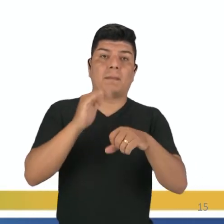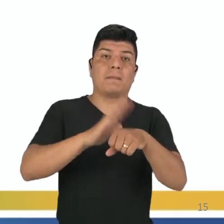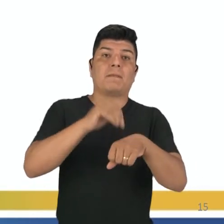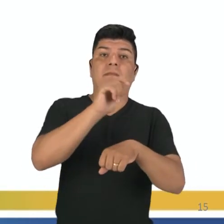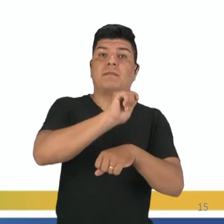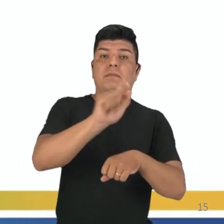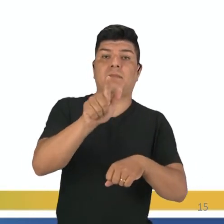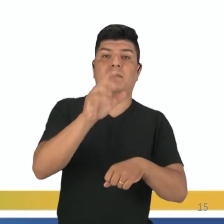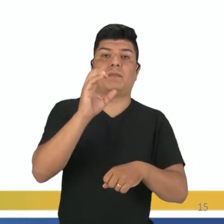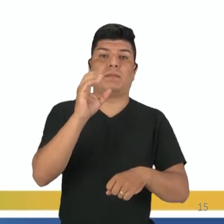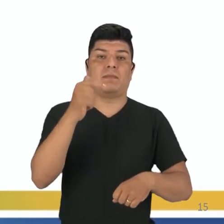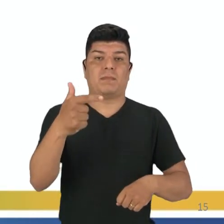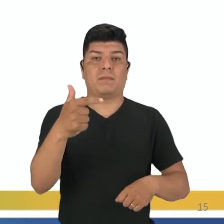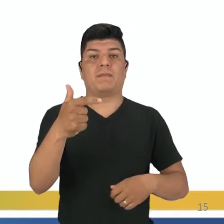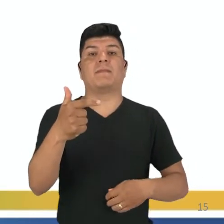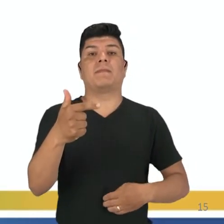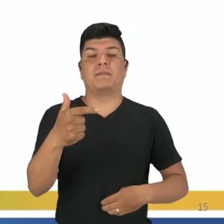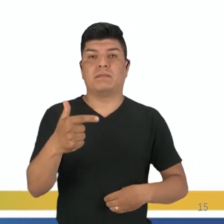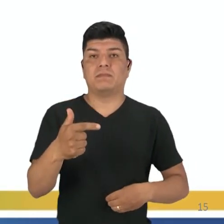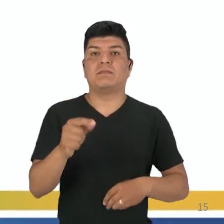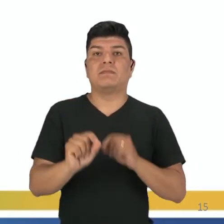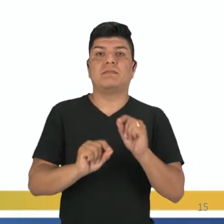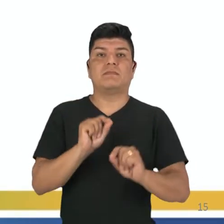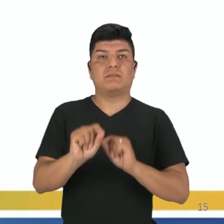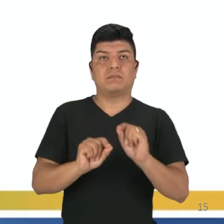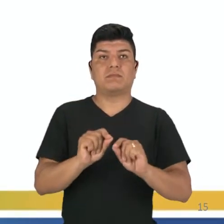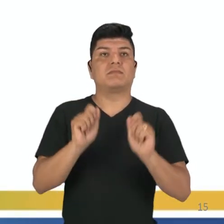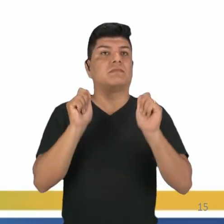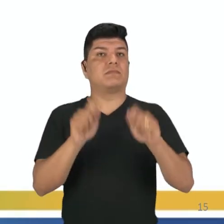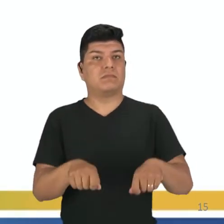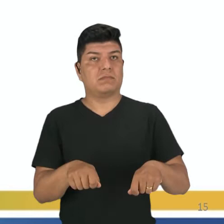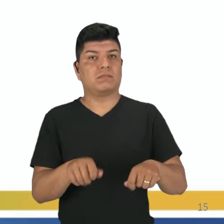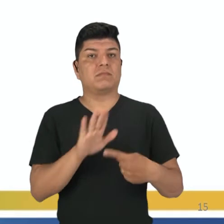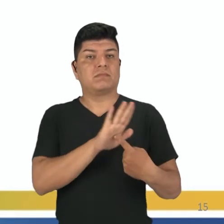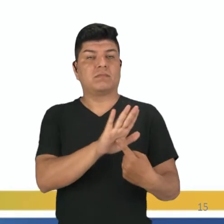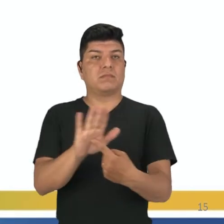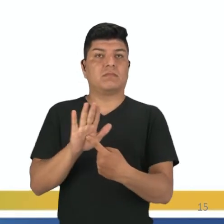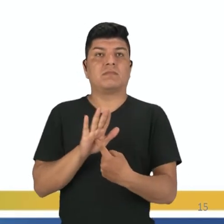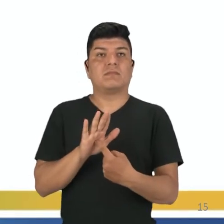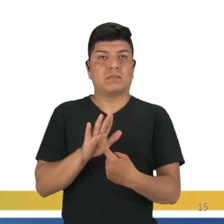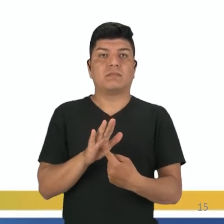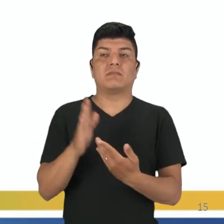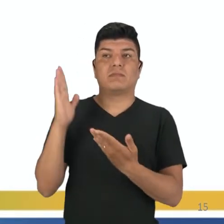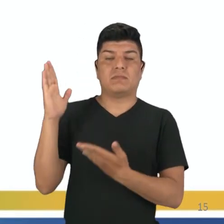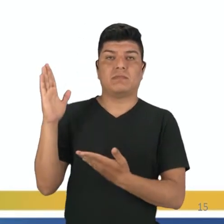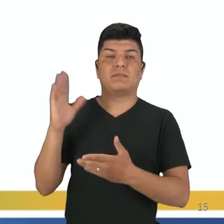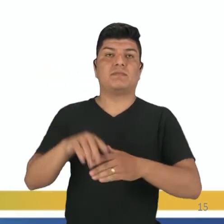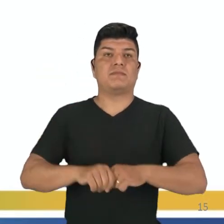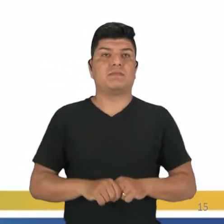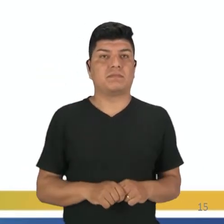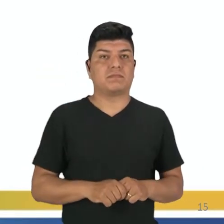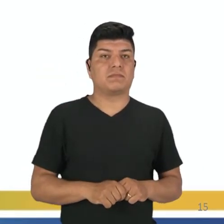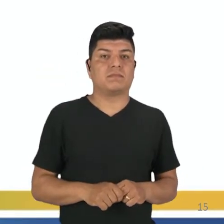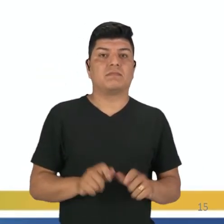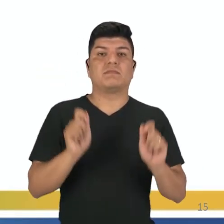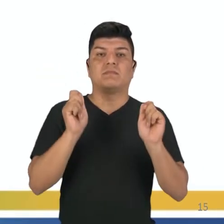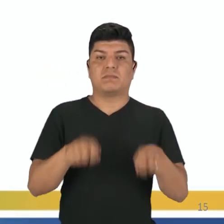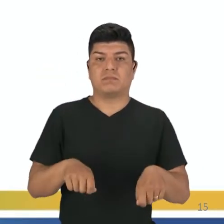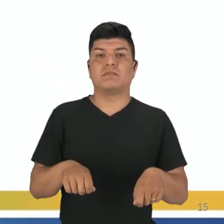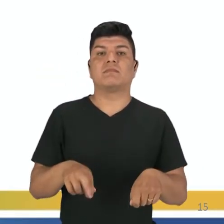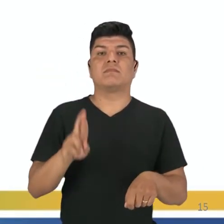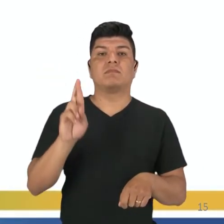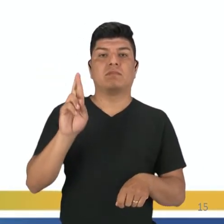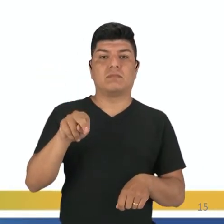do que 2. Então, assim, o domínio da função pode ser representado dessa maneira aí. O domínio pertence aos